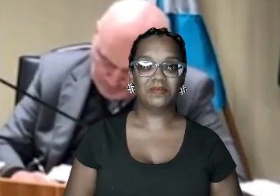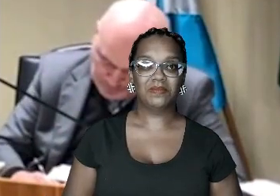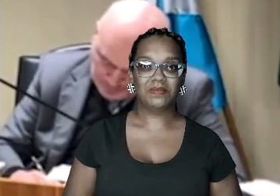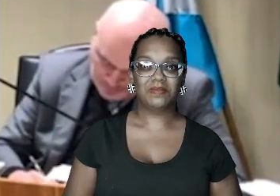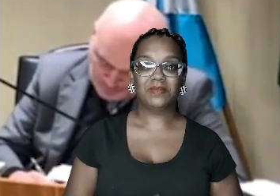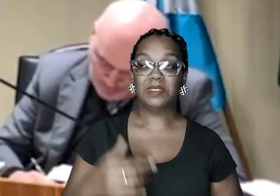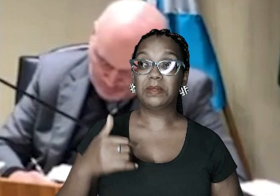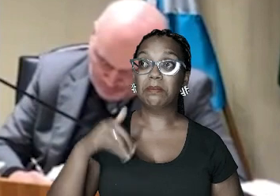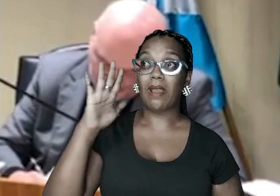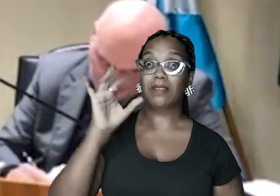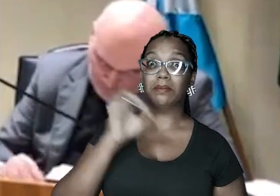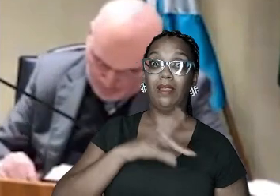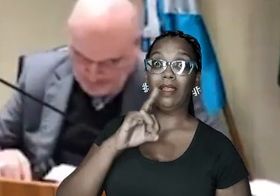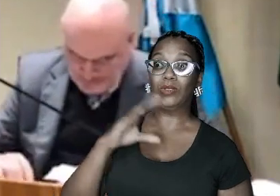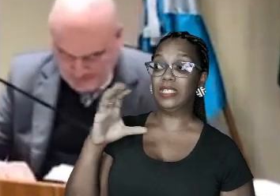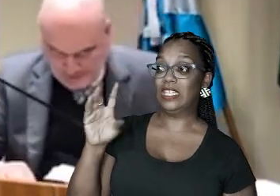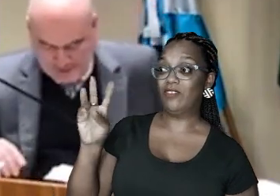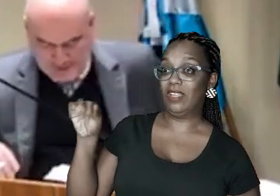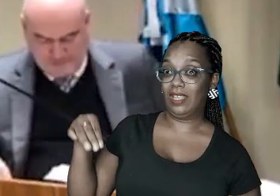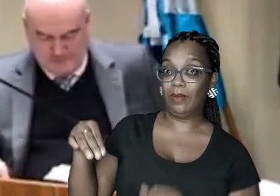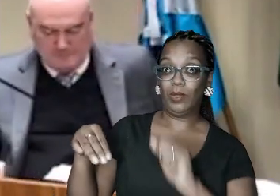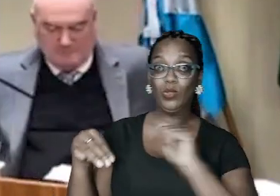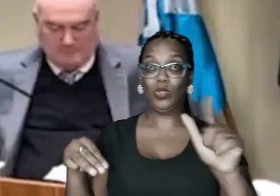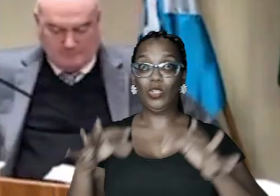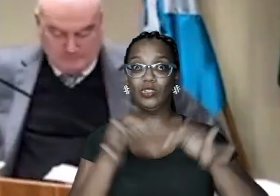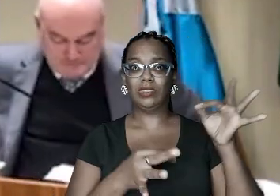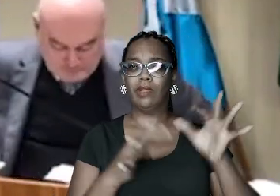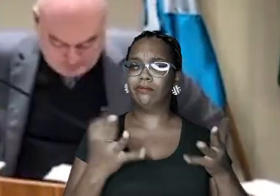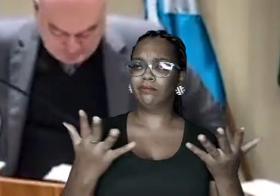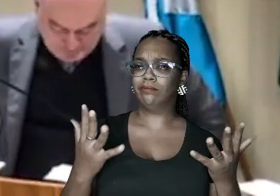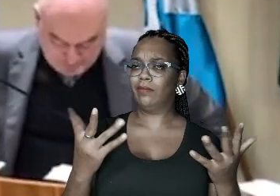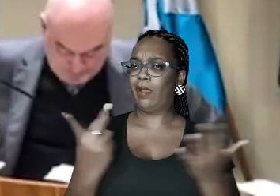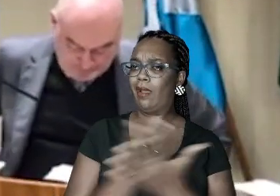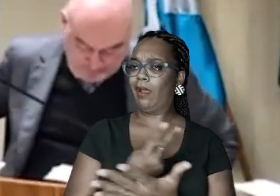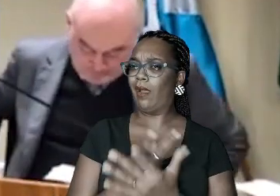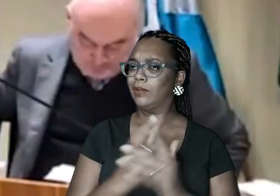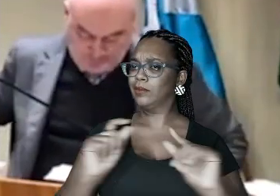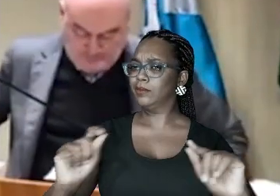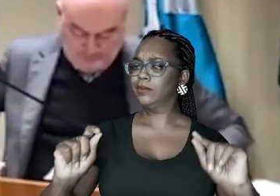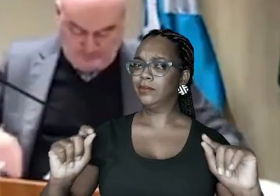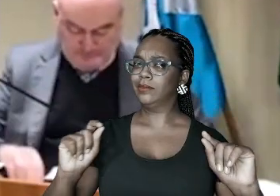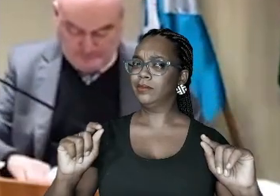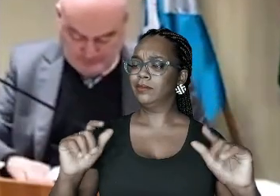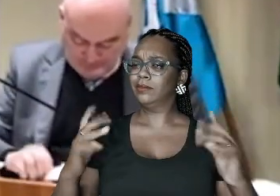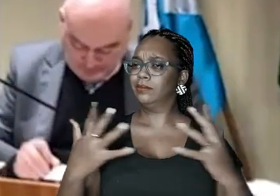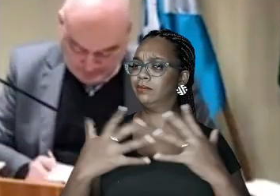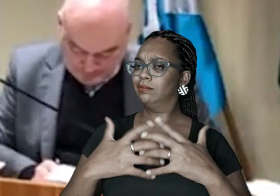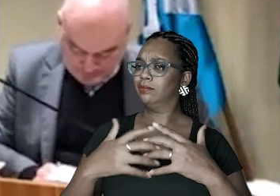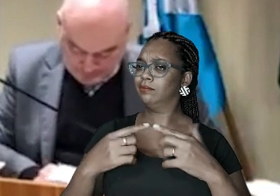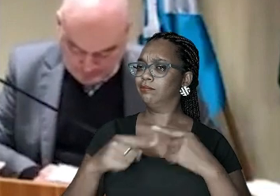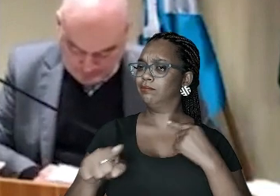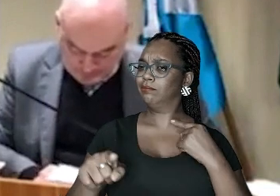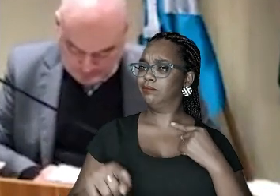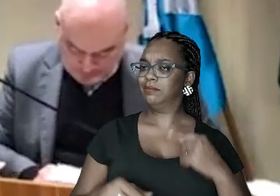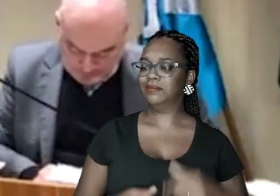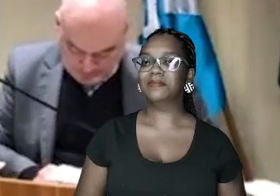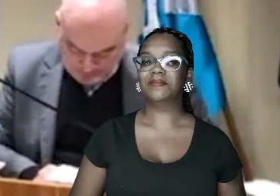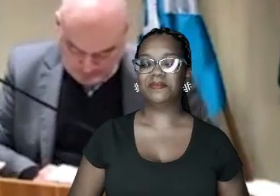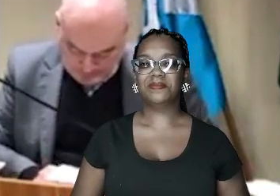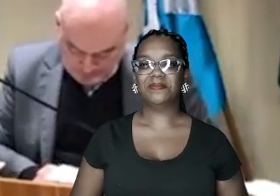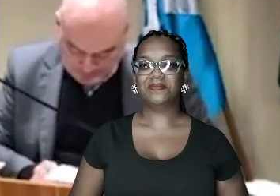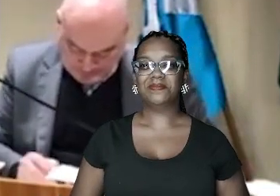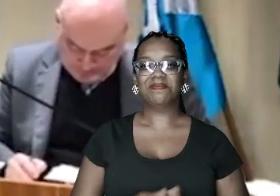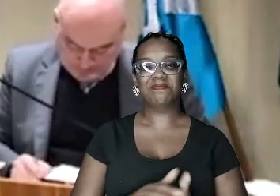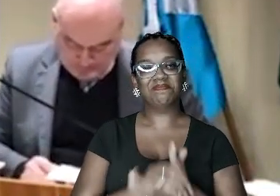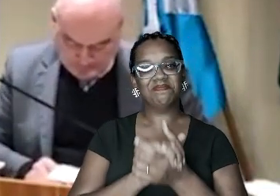da cvm do que do que a gente sabe que alguma coisa errada aí nessa nessa equação toda né cumprimenta a